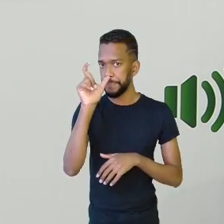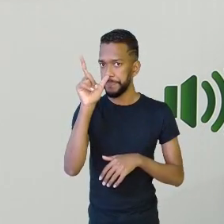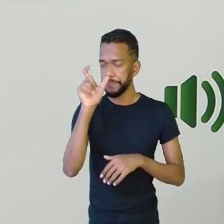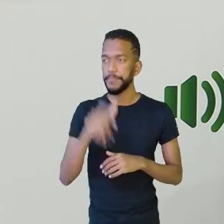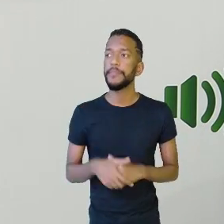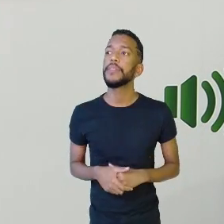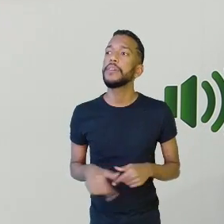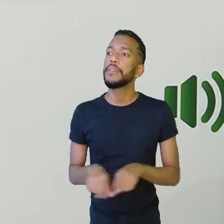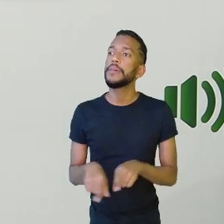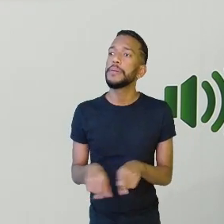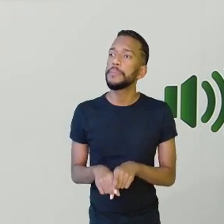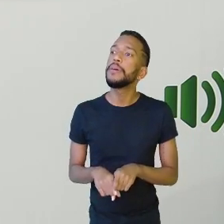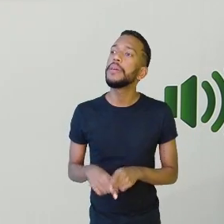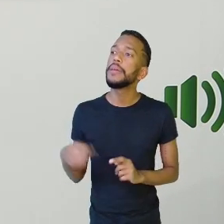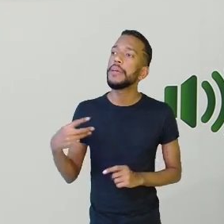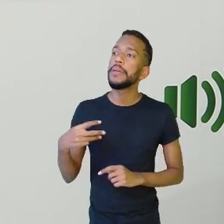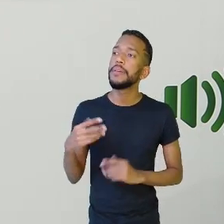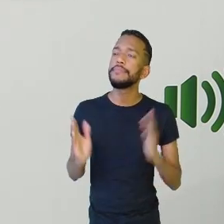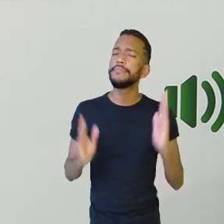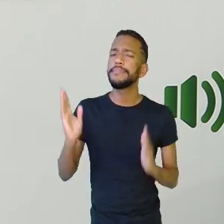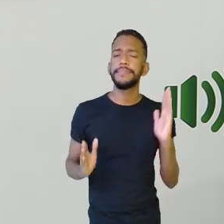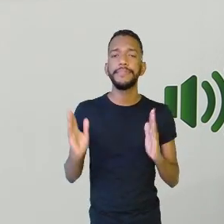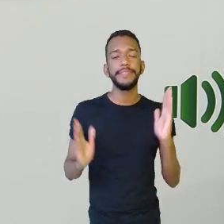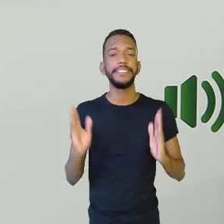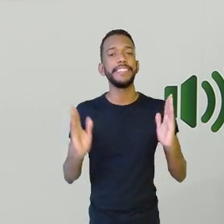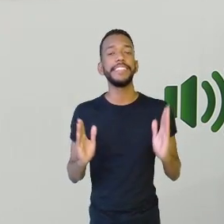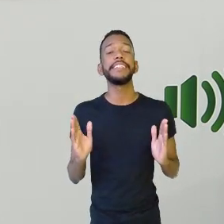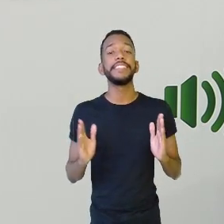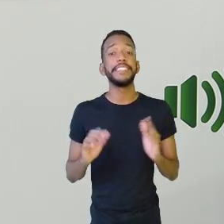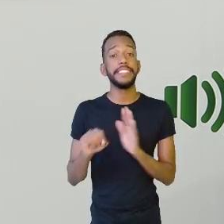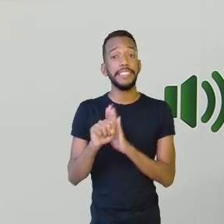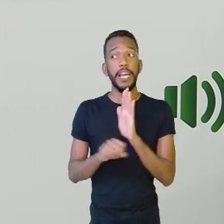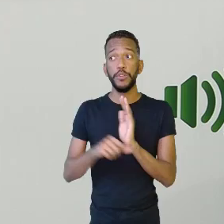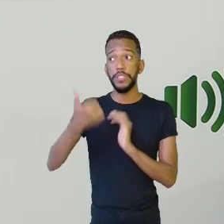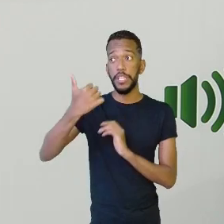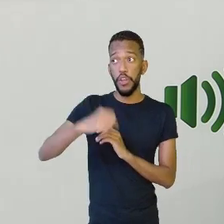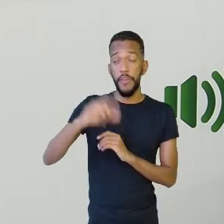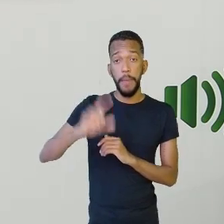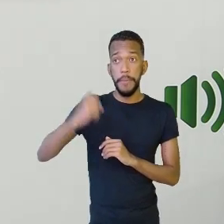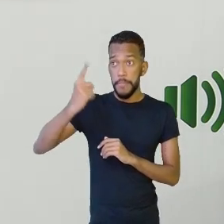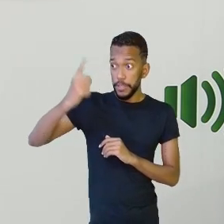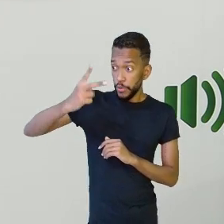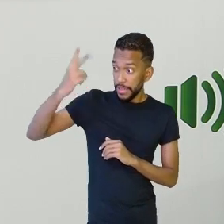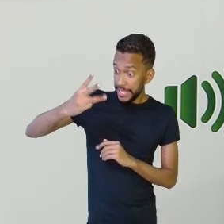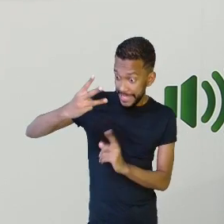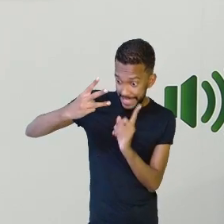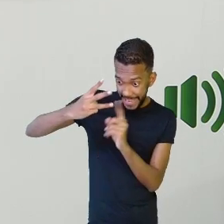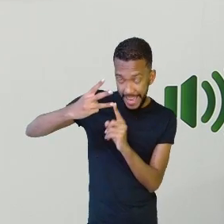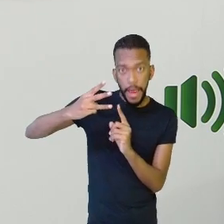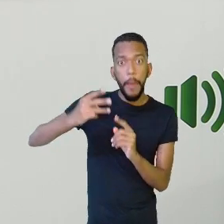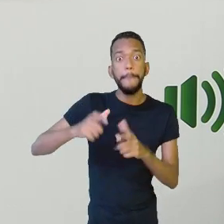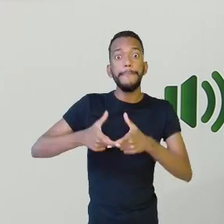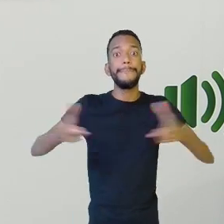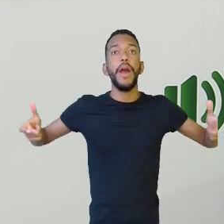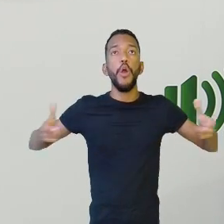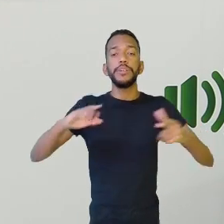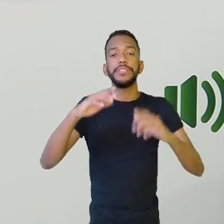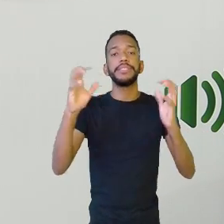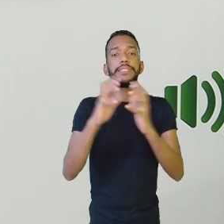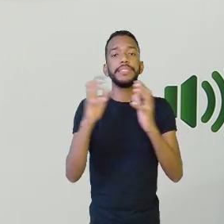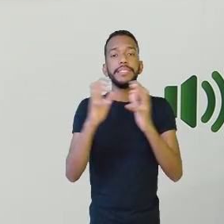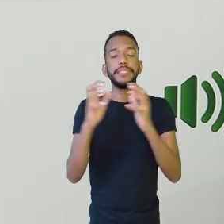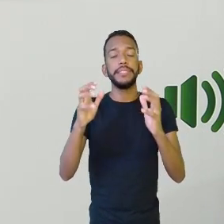século XIX, Recife já era a terceira maior cidade do Brasil, veja bem a importância, com uma população